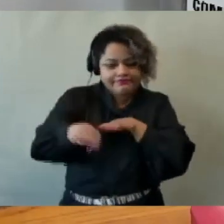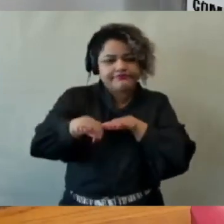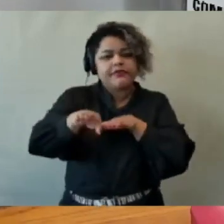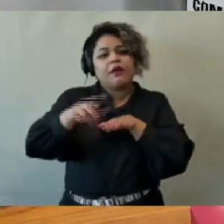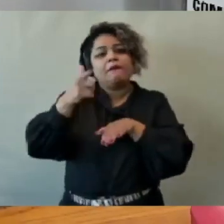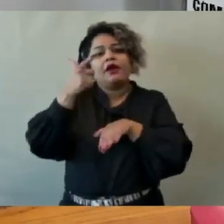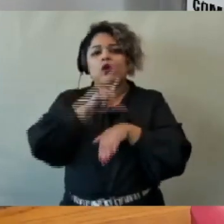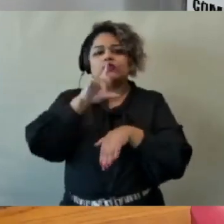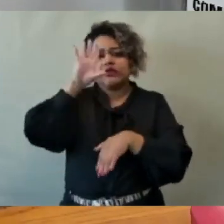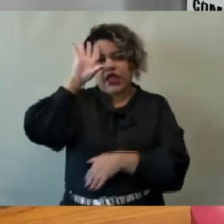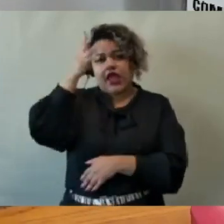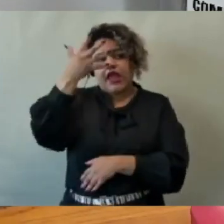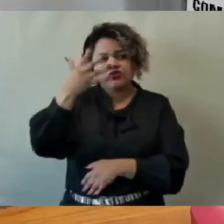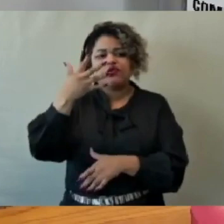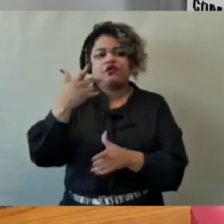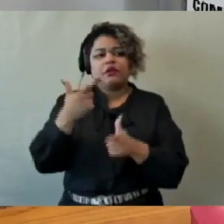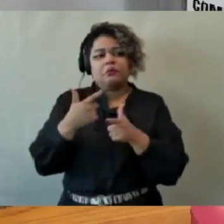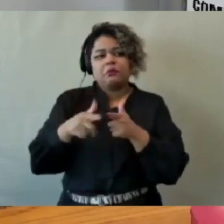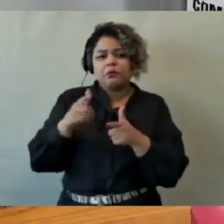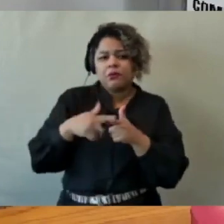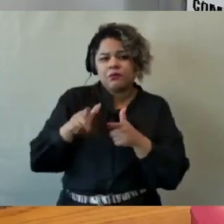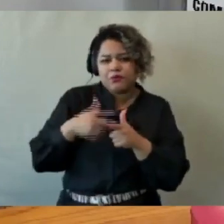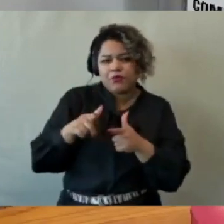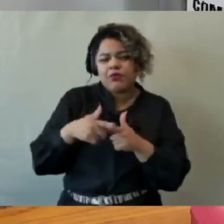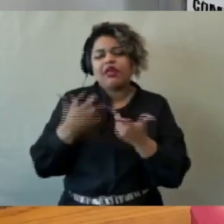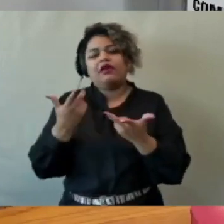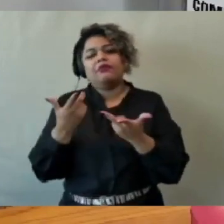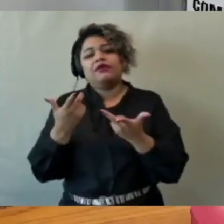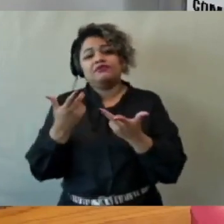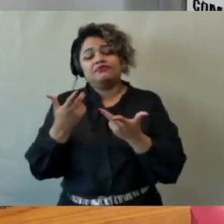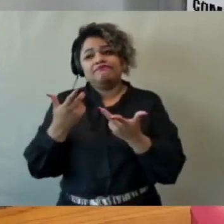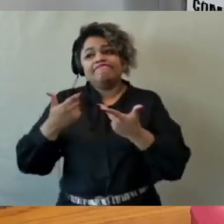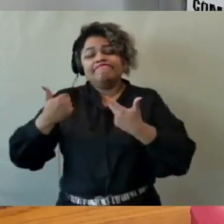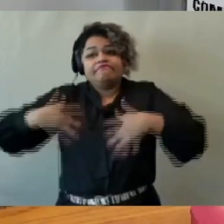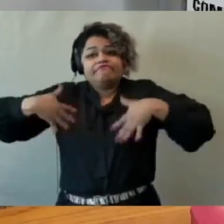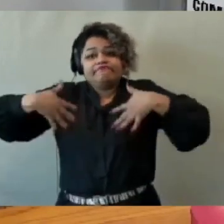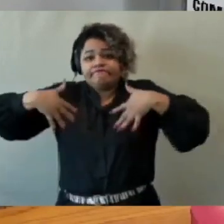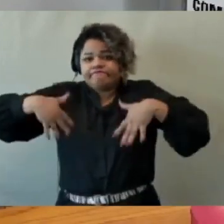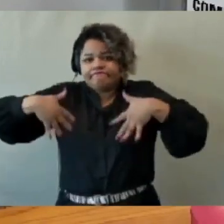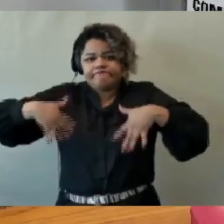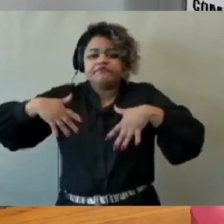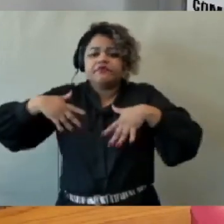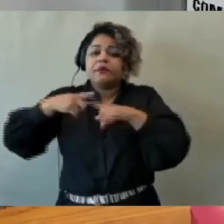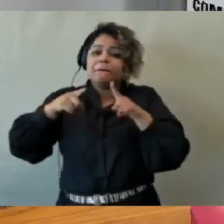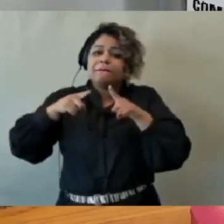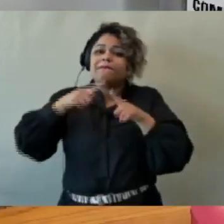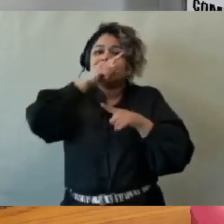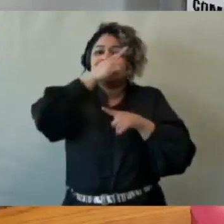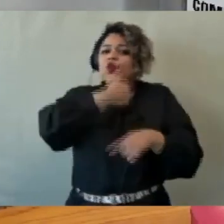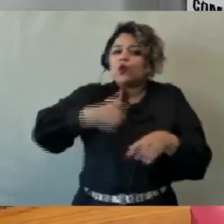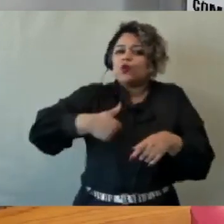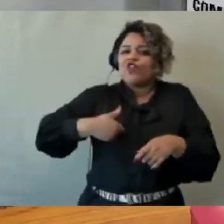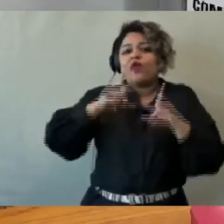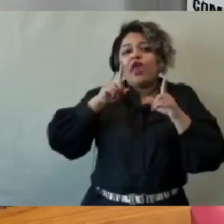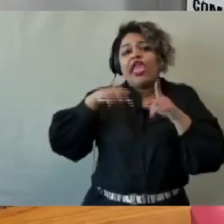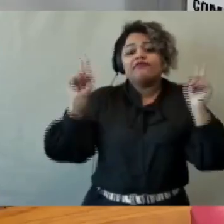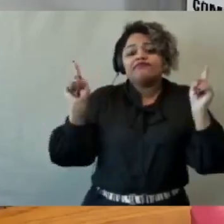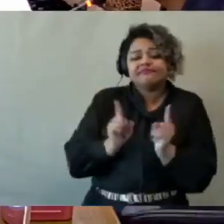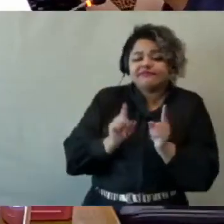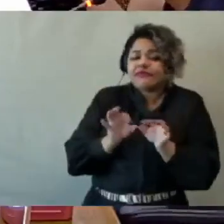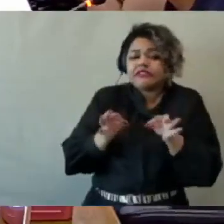questões que, para a gente, parece imensa e grande, mas são questões tão pequenas e fáceis de resolver. Muito